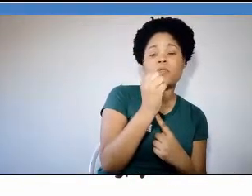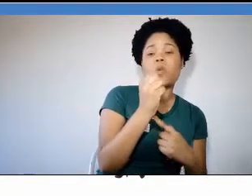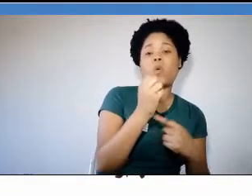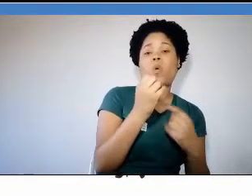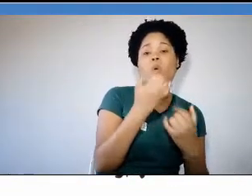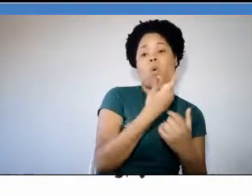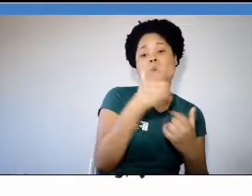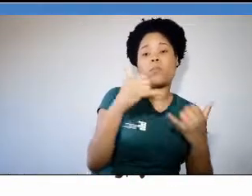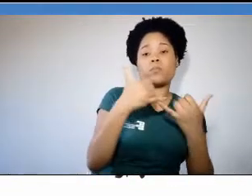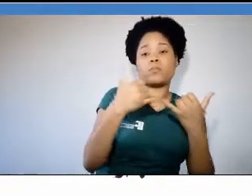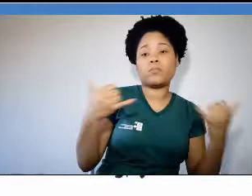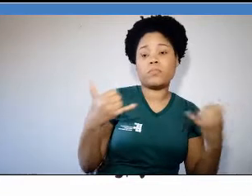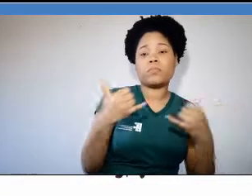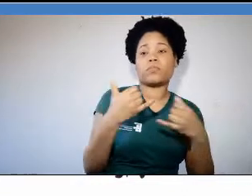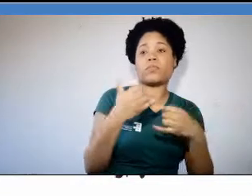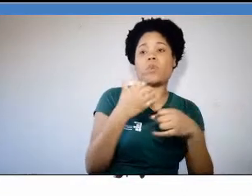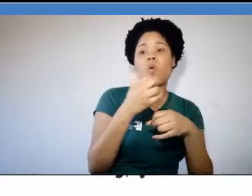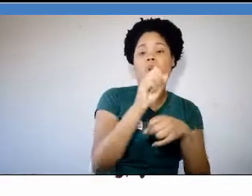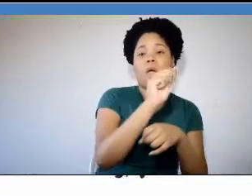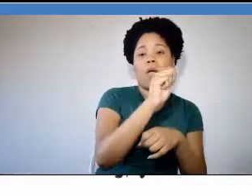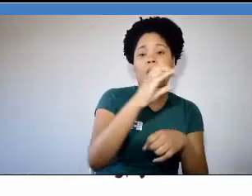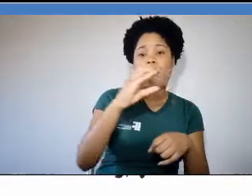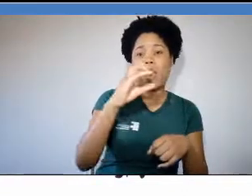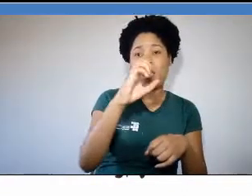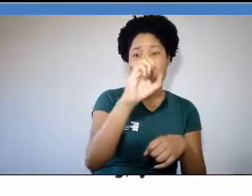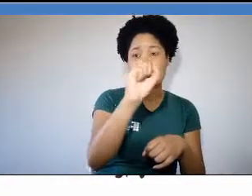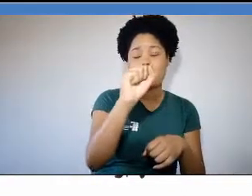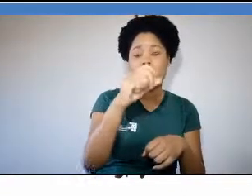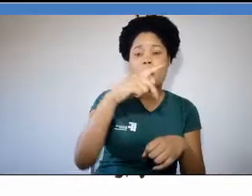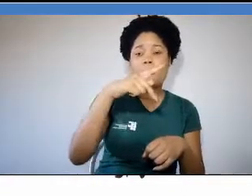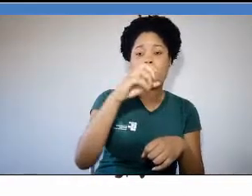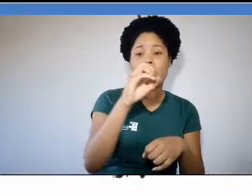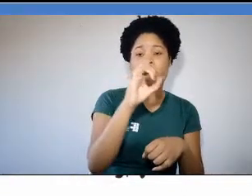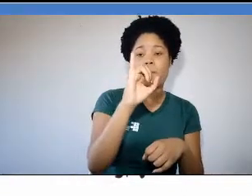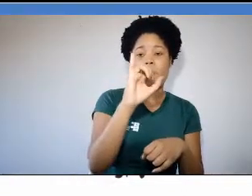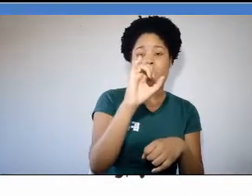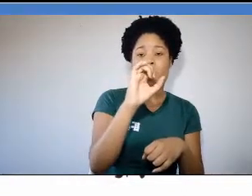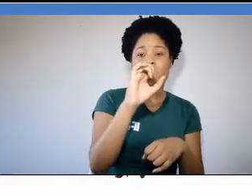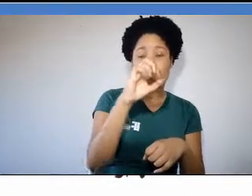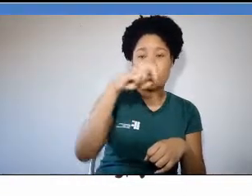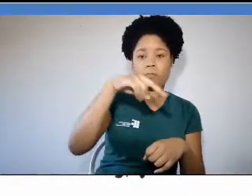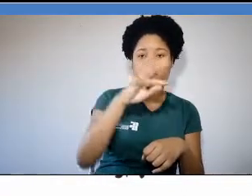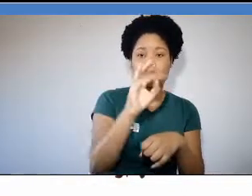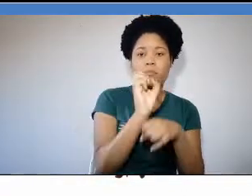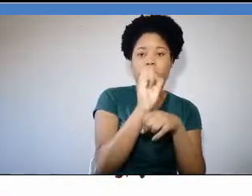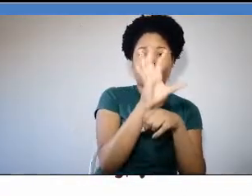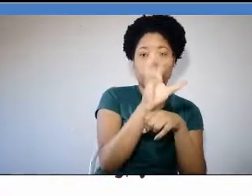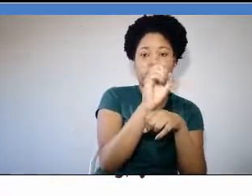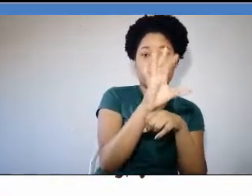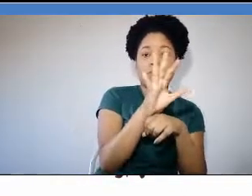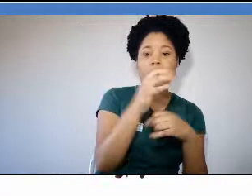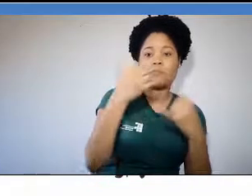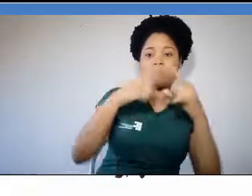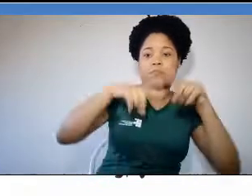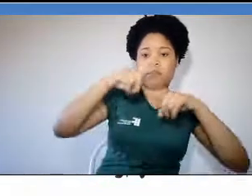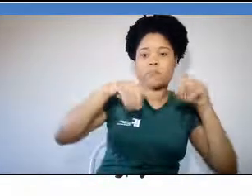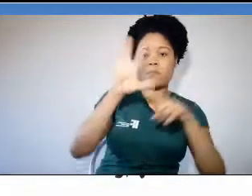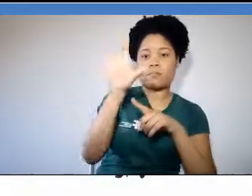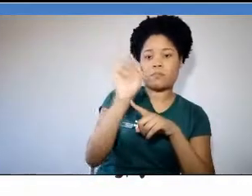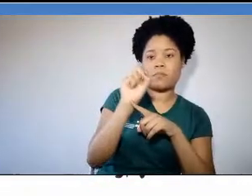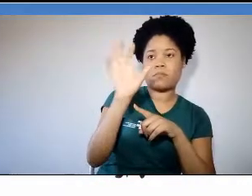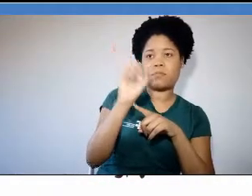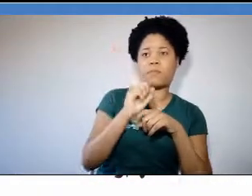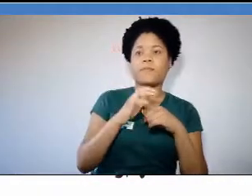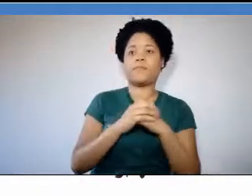rede onde o access point vai emitir um sinal de radiofrequência para que os outros equipamentos capturem esse sinal.